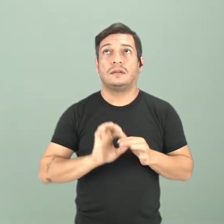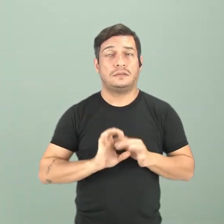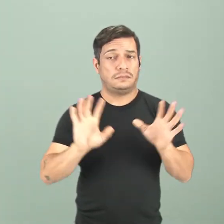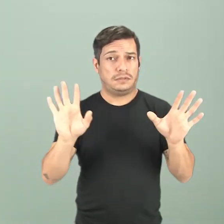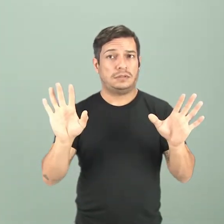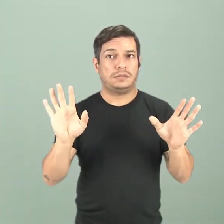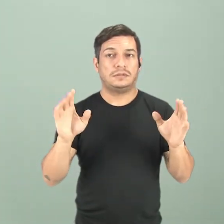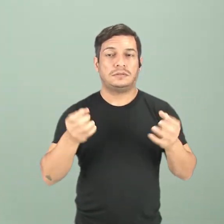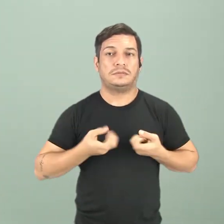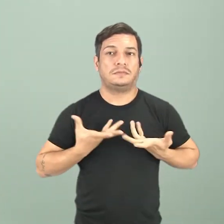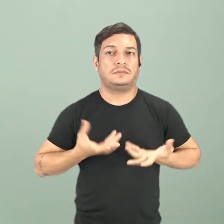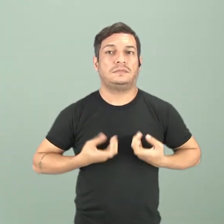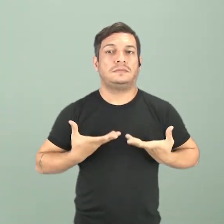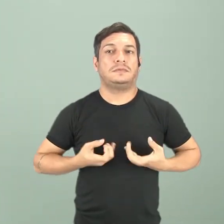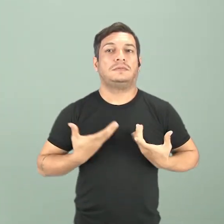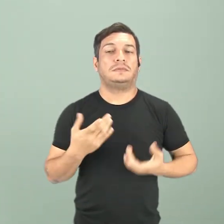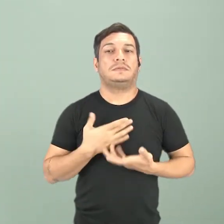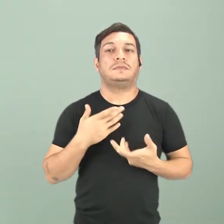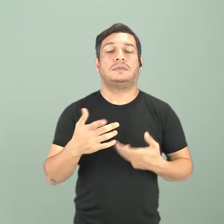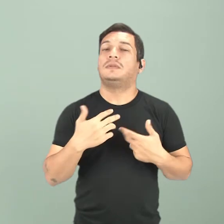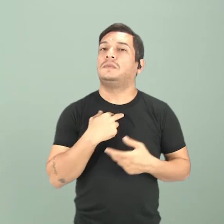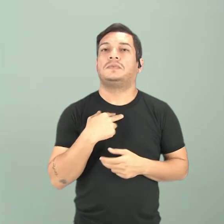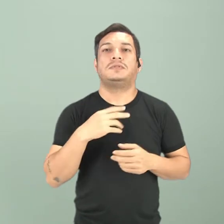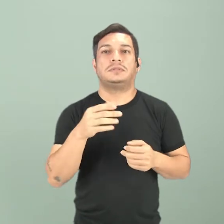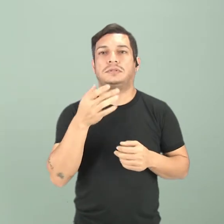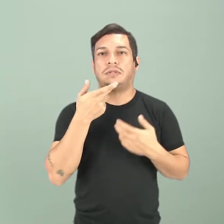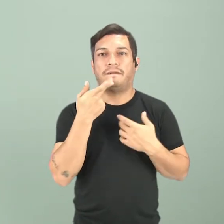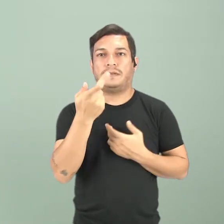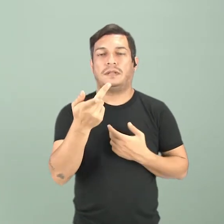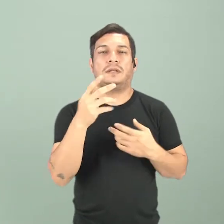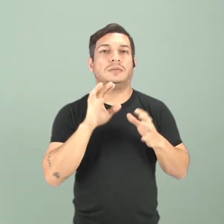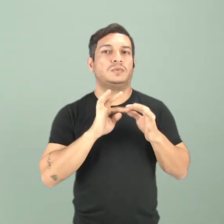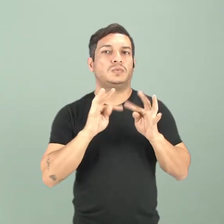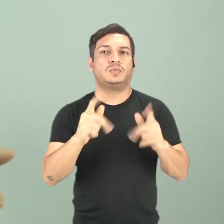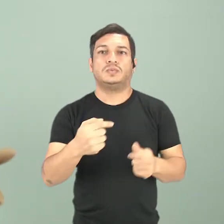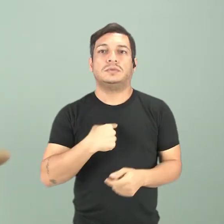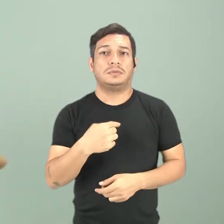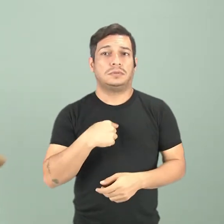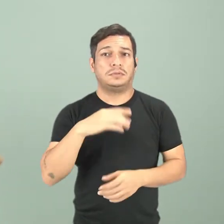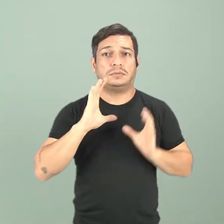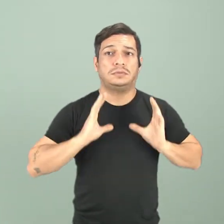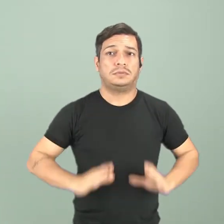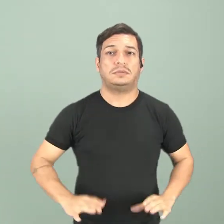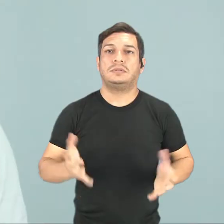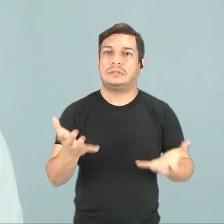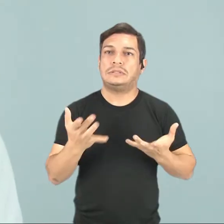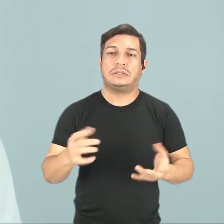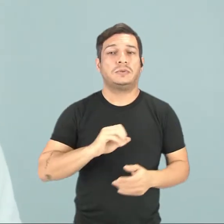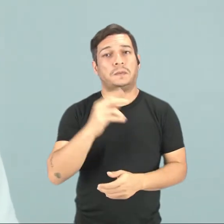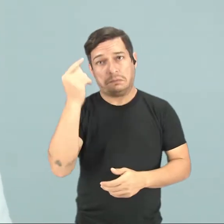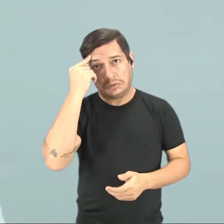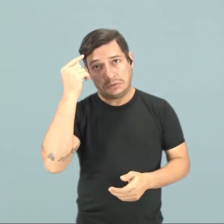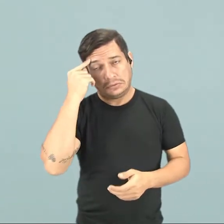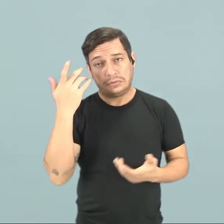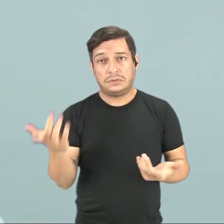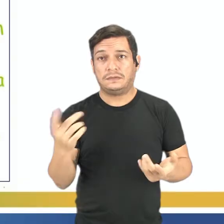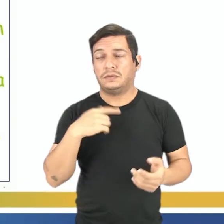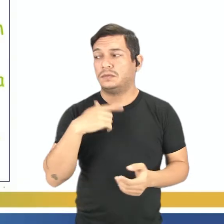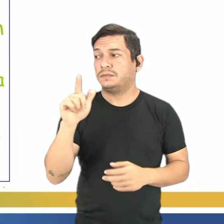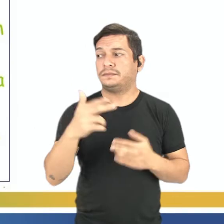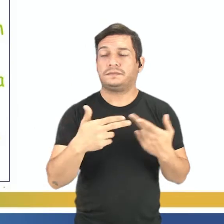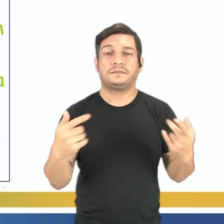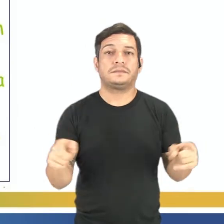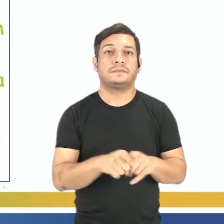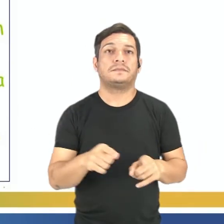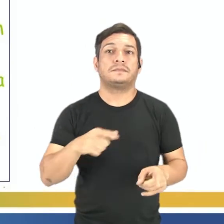expressão. Não se podia dizer abertamente tudo aquilo que um cidadão quisesse dizer. E a outra coisa, a pena de morte.